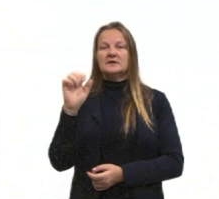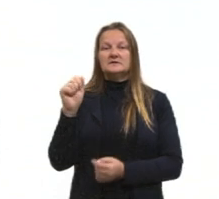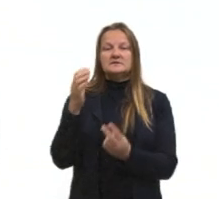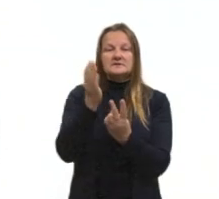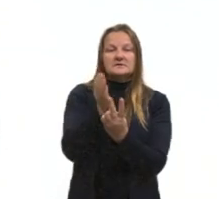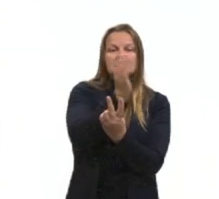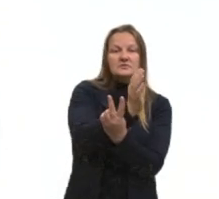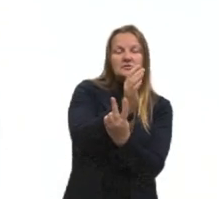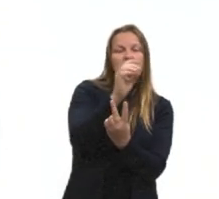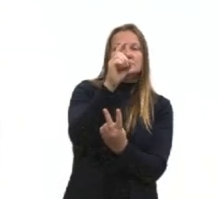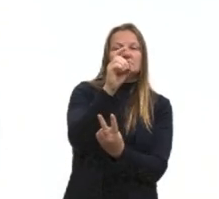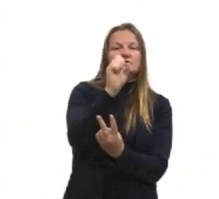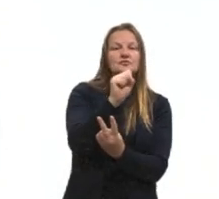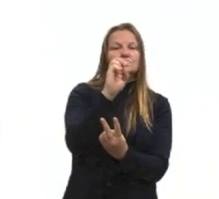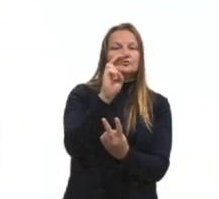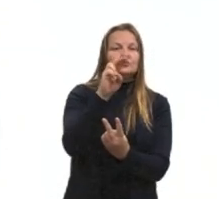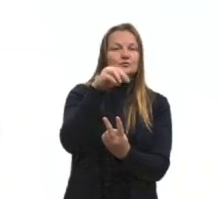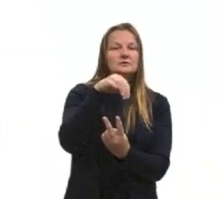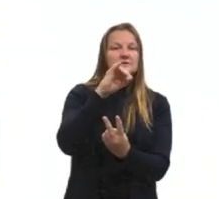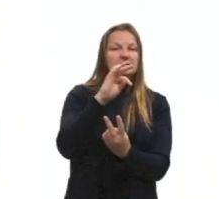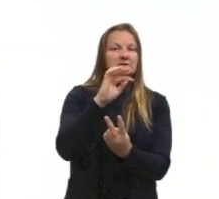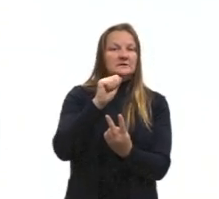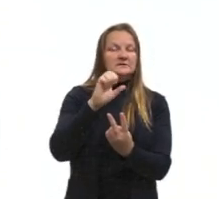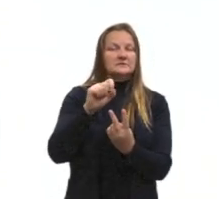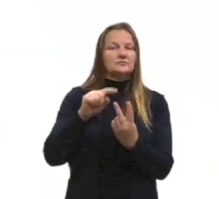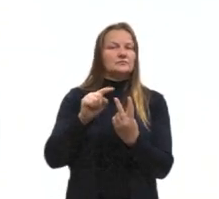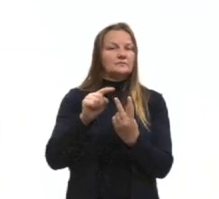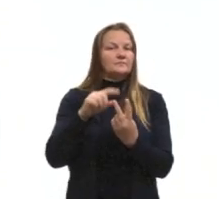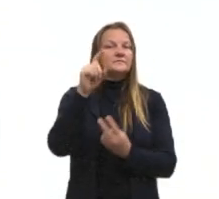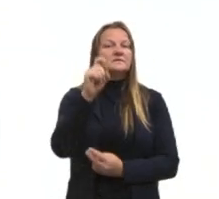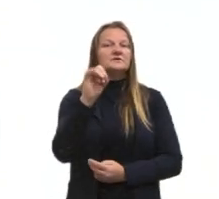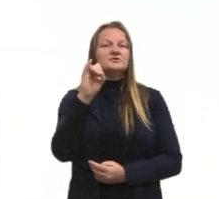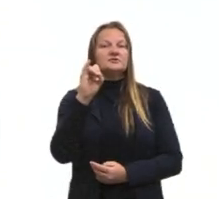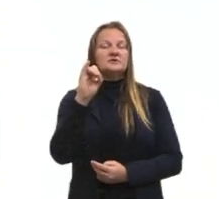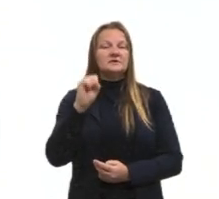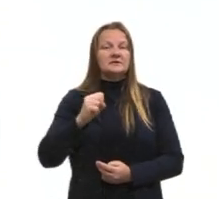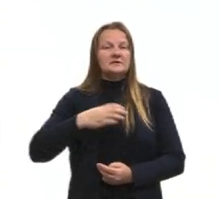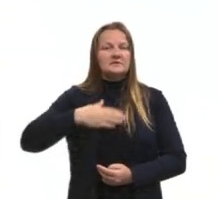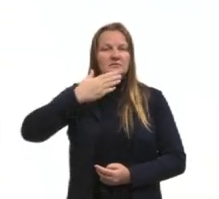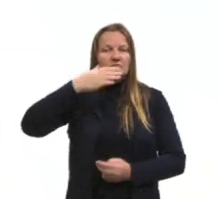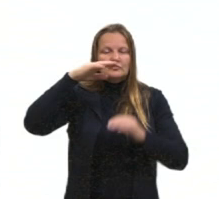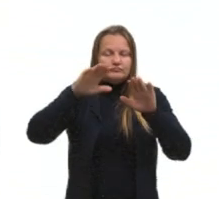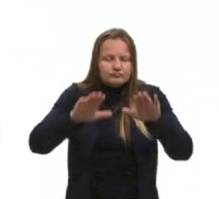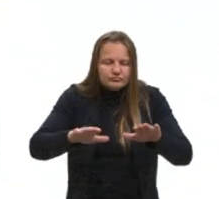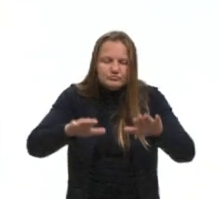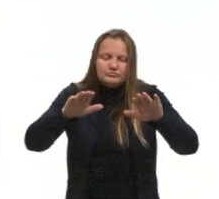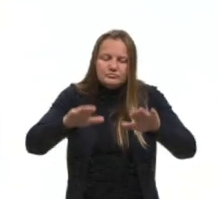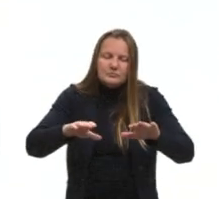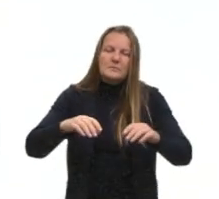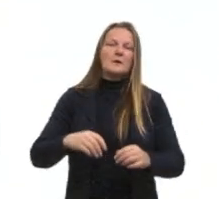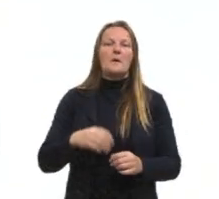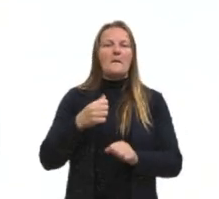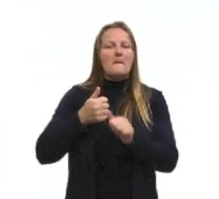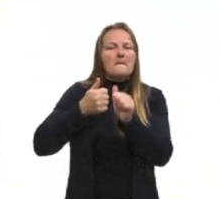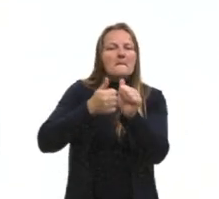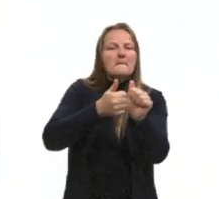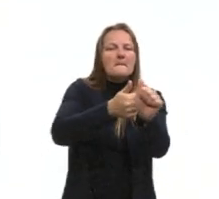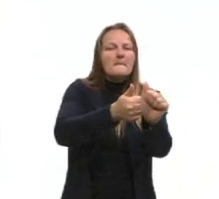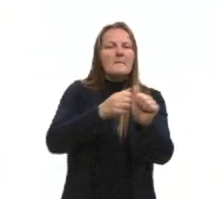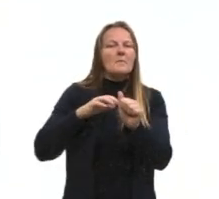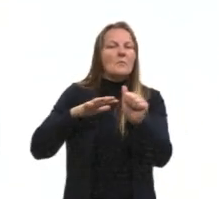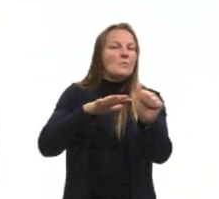tá Quem são os fitas né quando Maomé veio a terra que é o grande profeta né